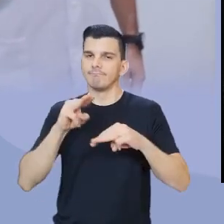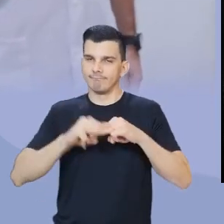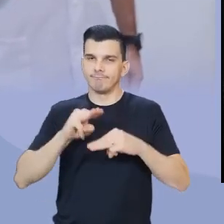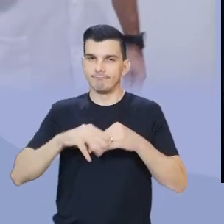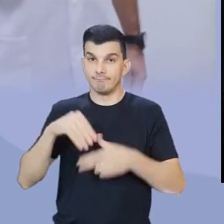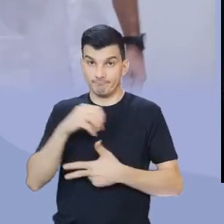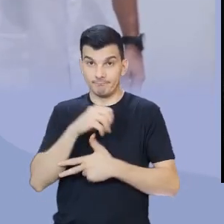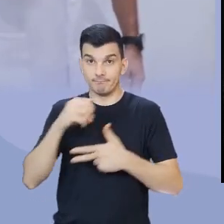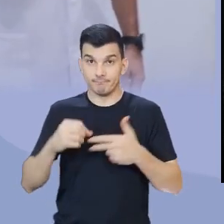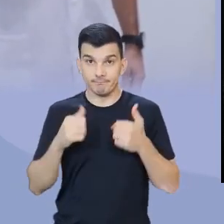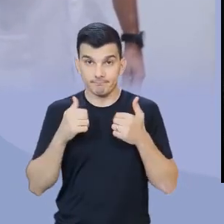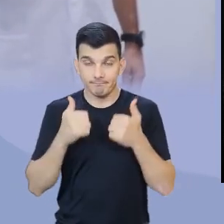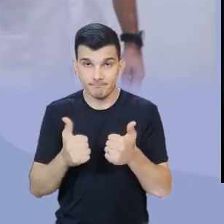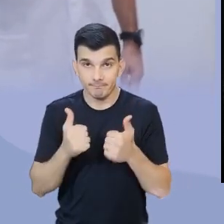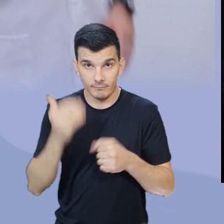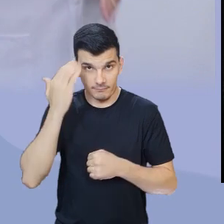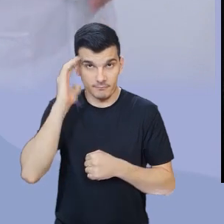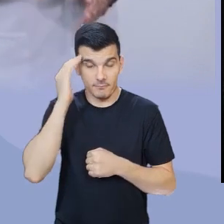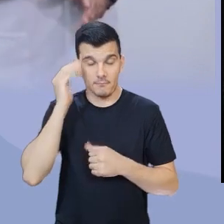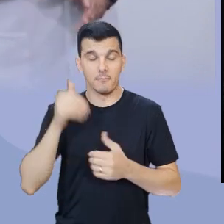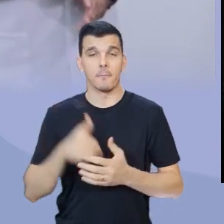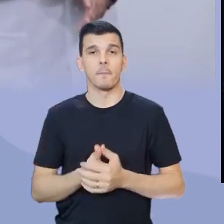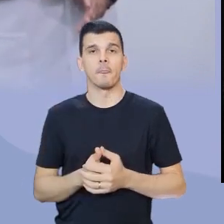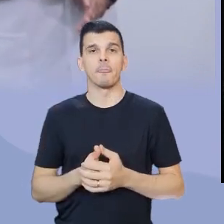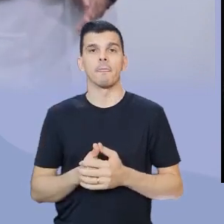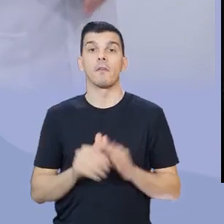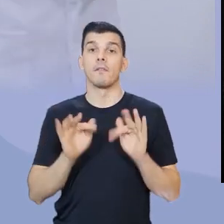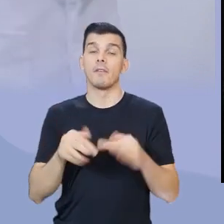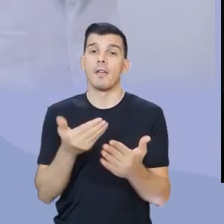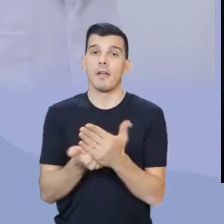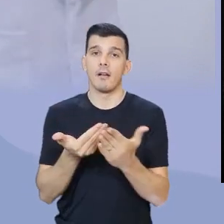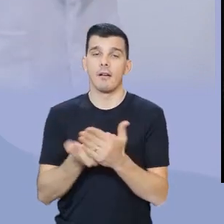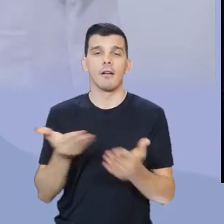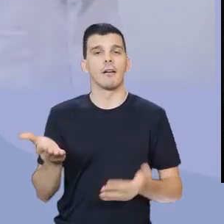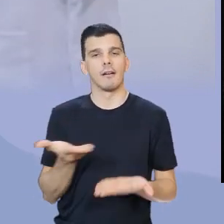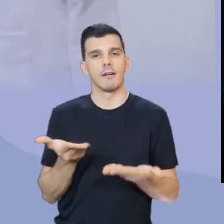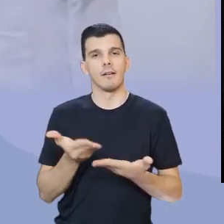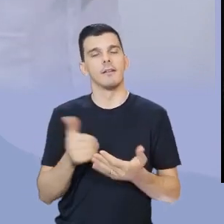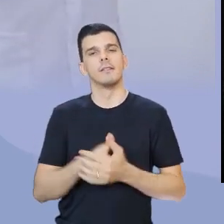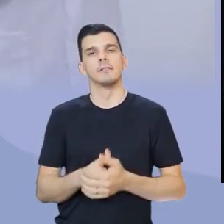calcular o 10%. Pegou a visão, meu hacker? Vou ficando por aqui, professor Hélio